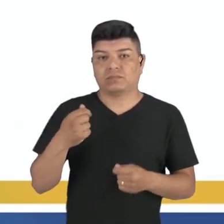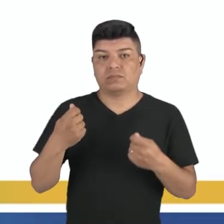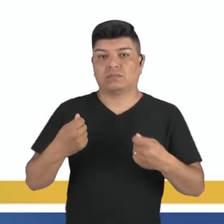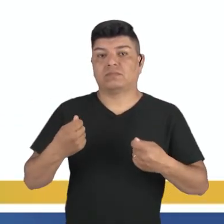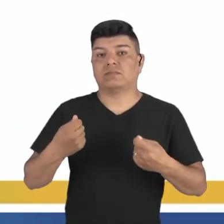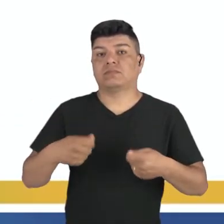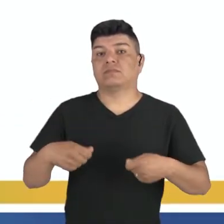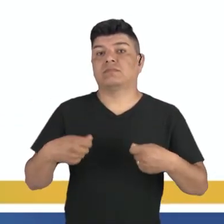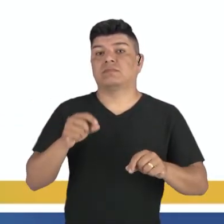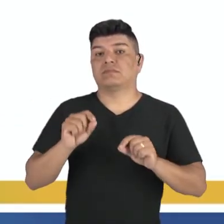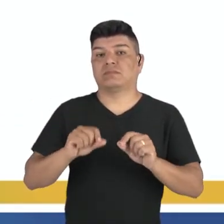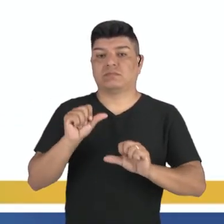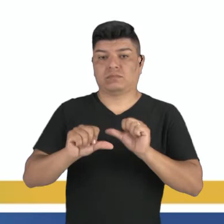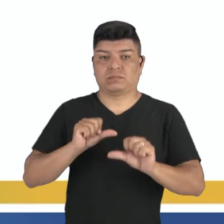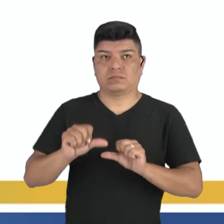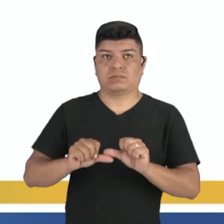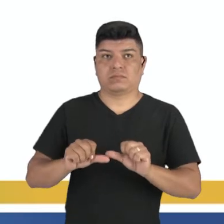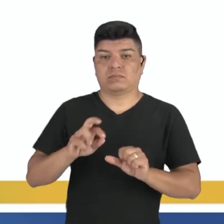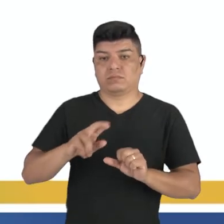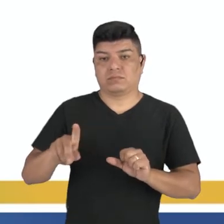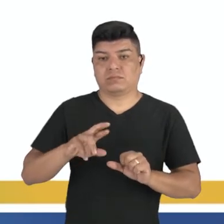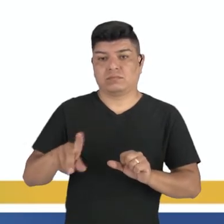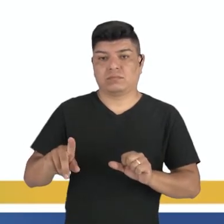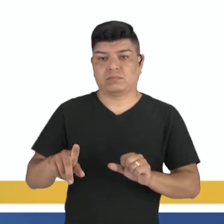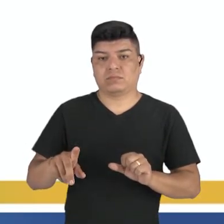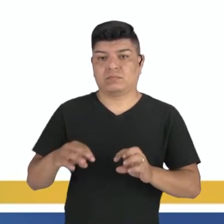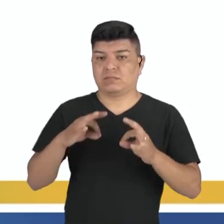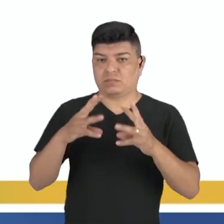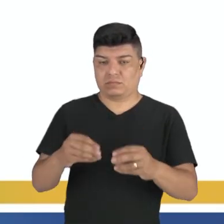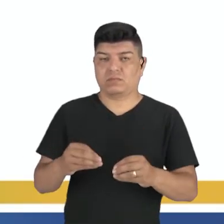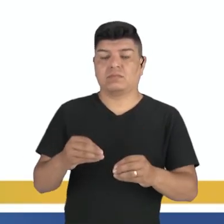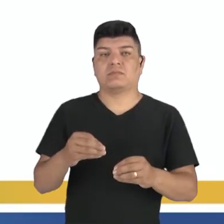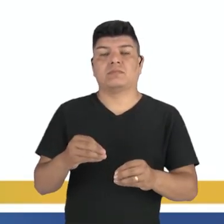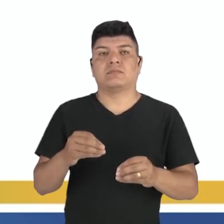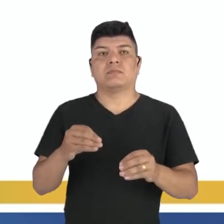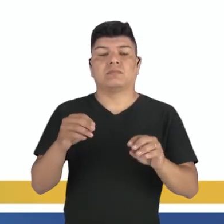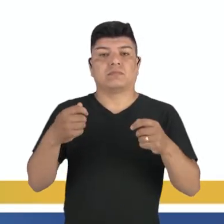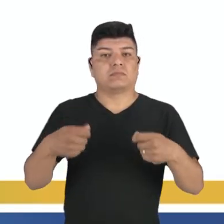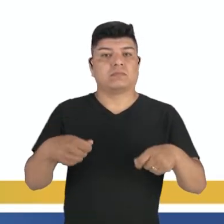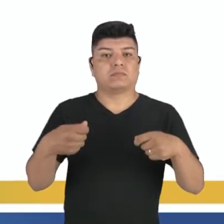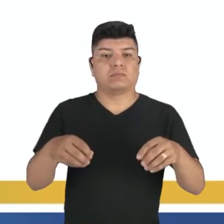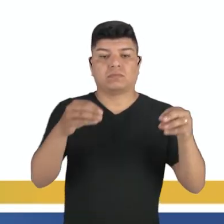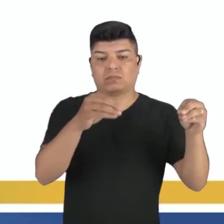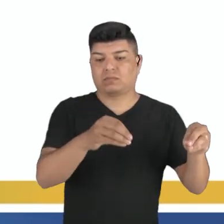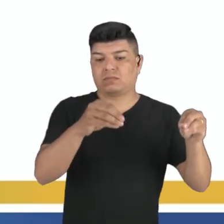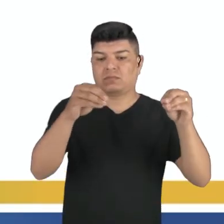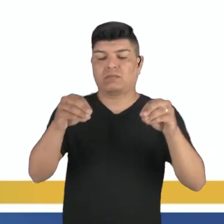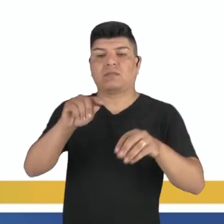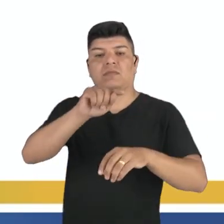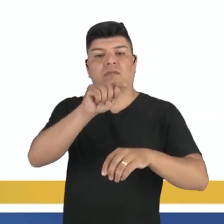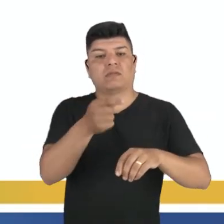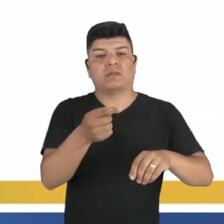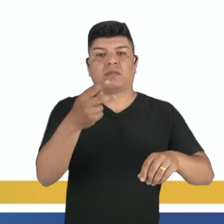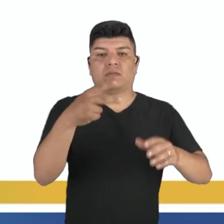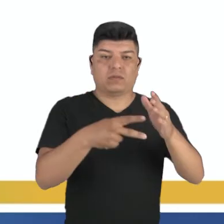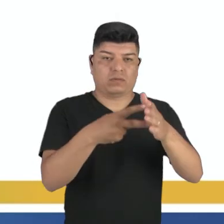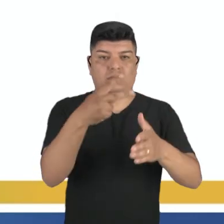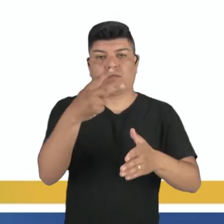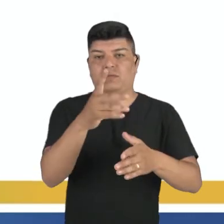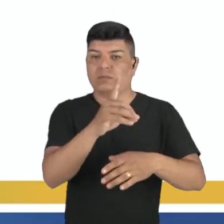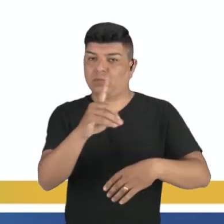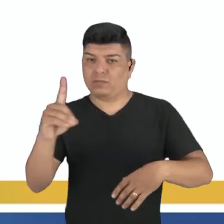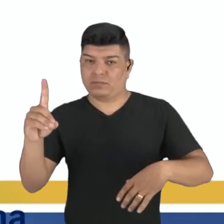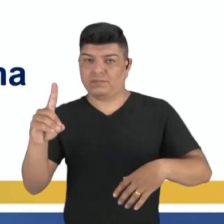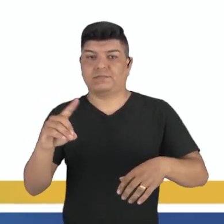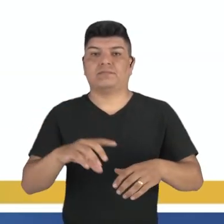é transformar a parte não periódica em parte inteira, ou seja, devemos deslocar a nossa vírgula 2 casas para a direita,